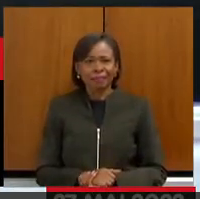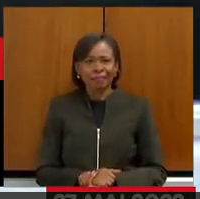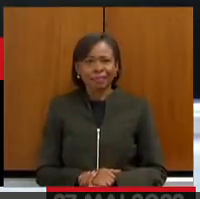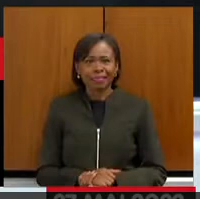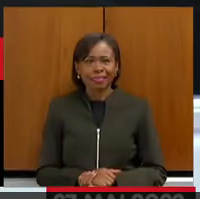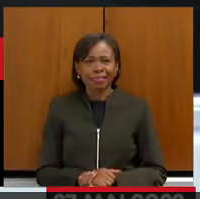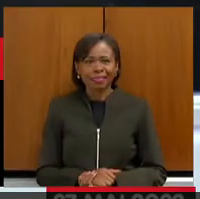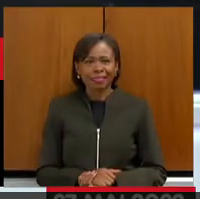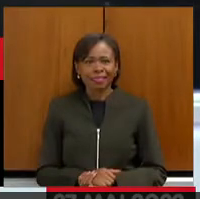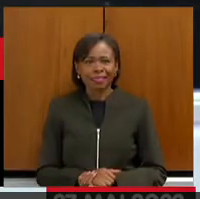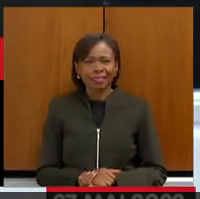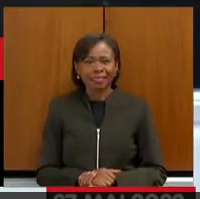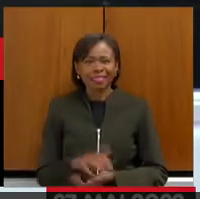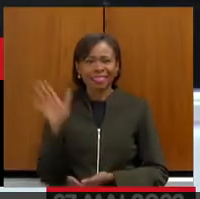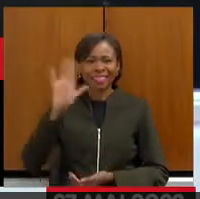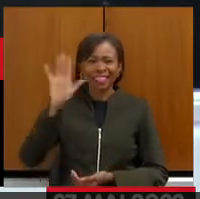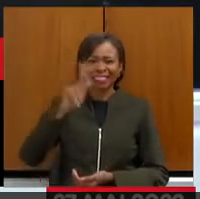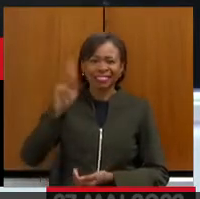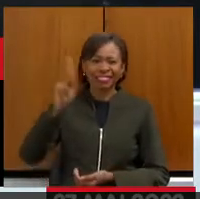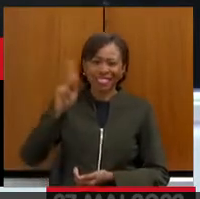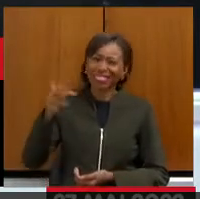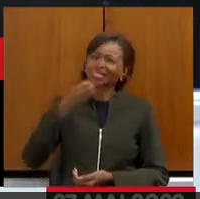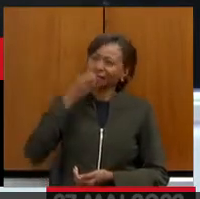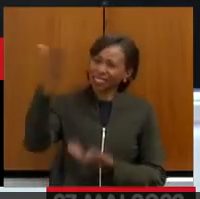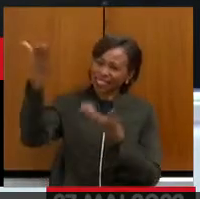professora seja muito bem-vinda